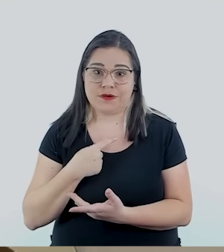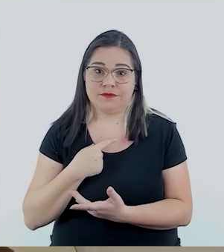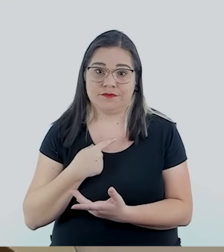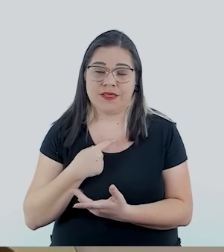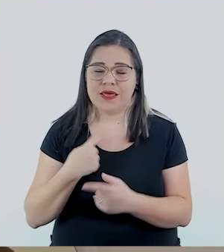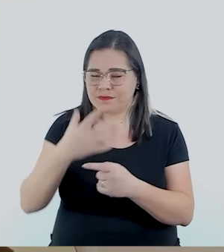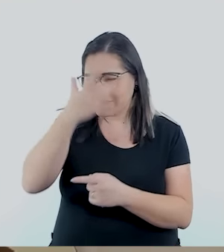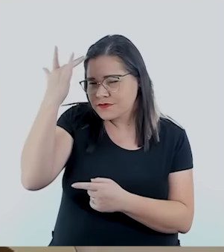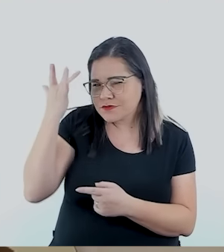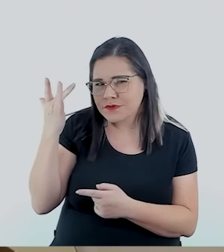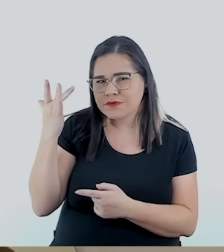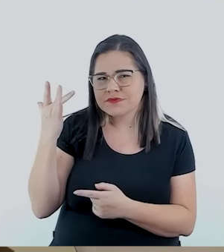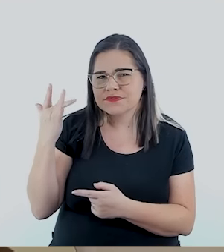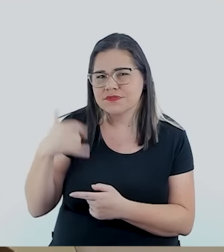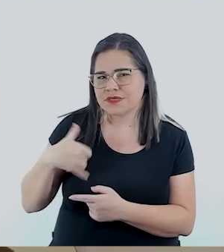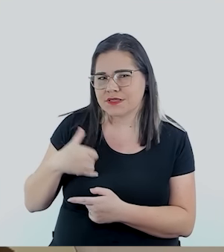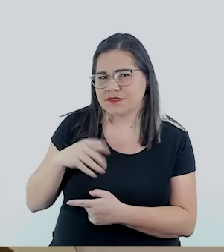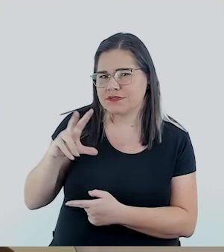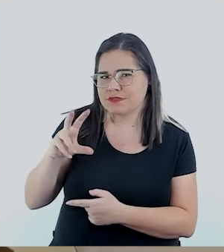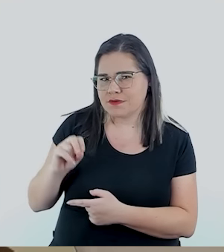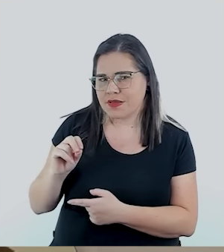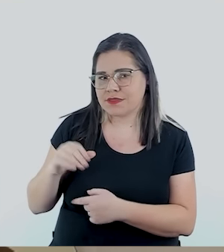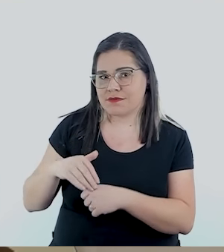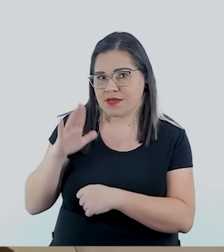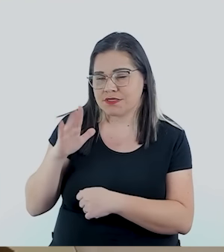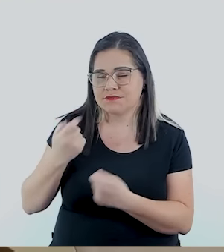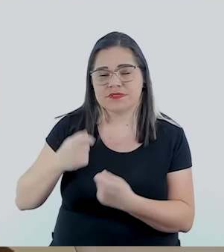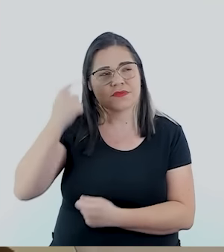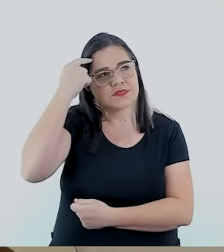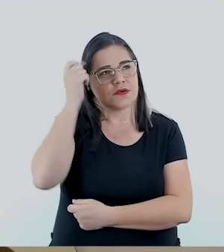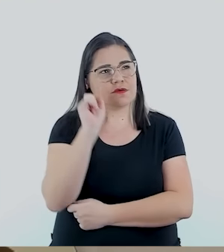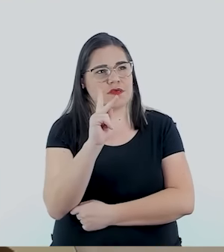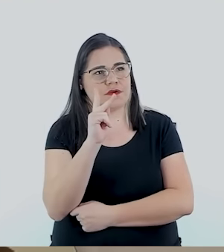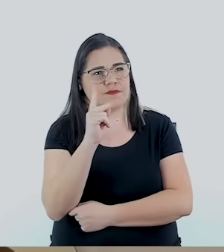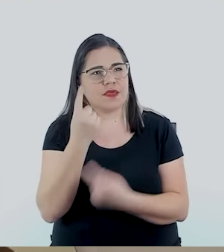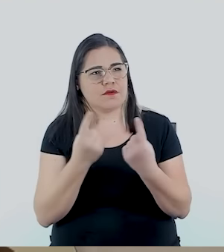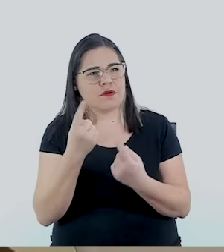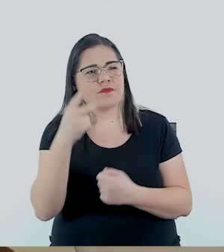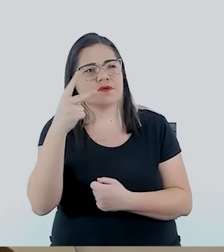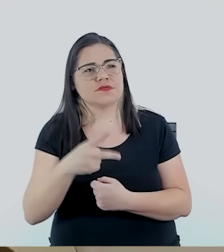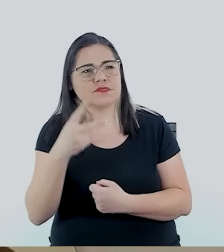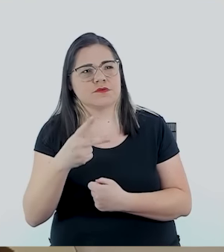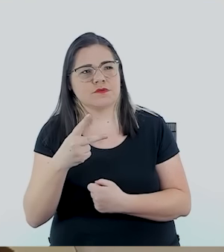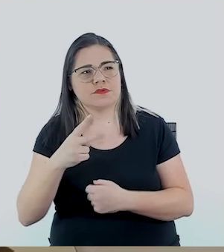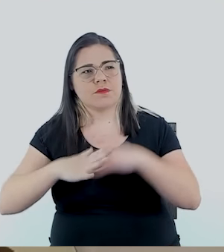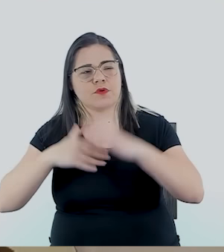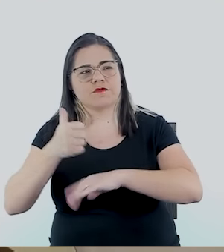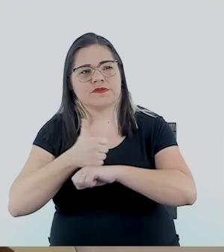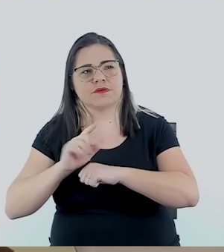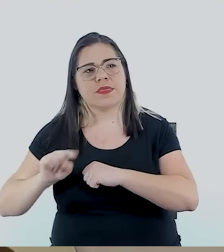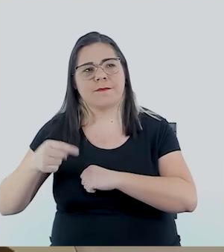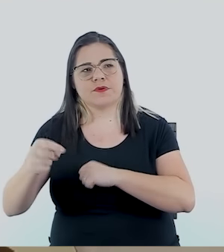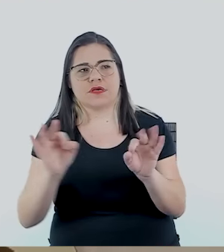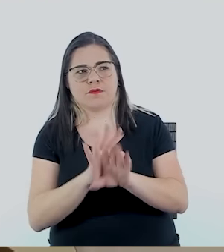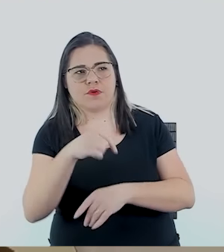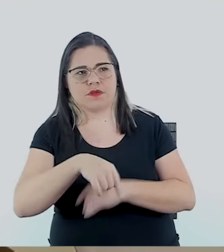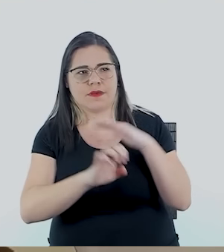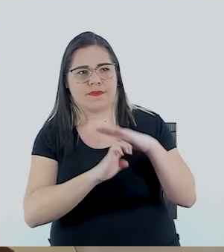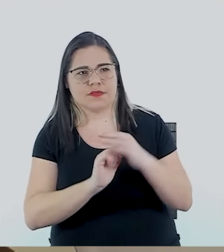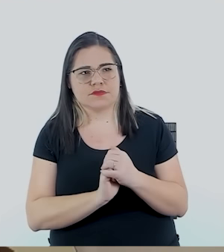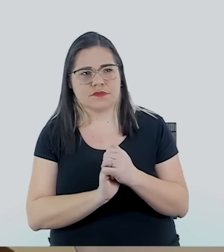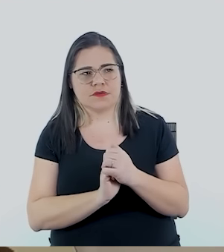pessoas que passaram cruzaram do 50 Elas têm que começar a pensar tudo bem Qual vai ser minha segunda carreira depois que eu saí daqui o que que eu quero fazer